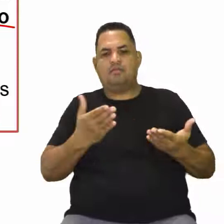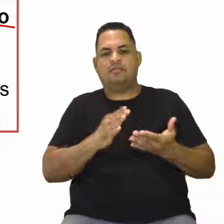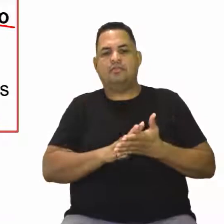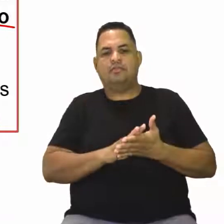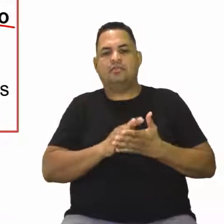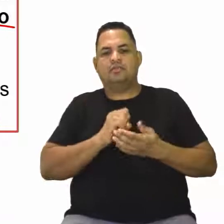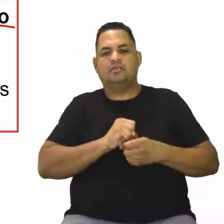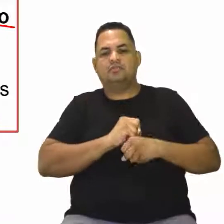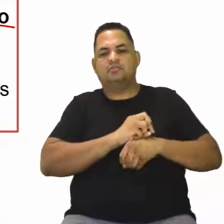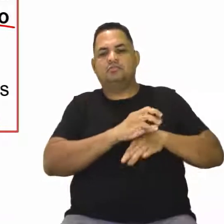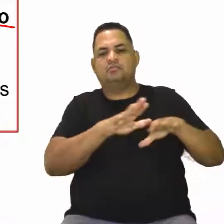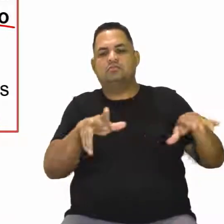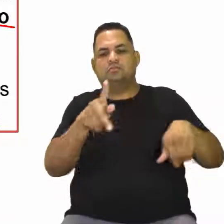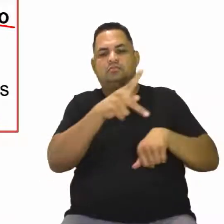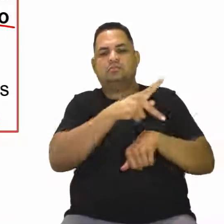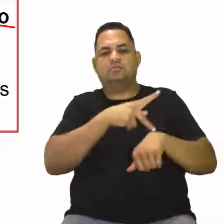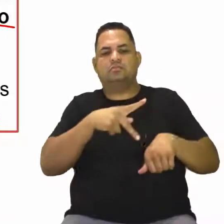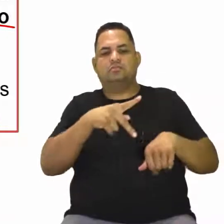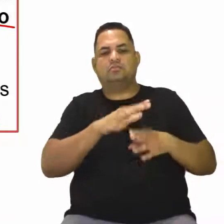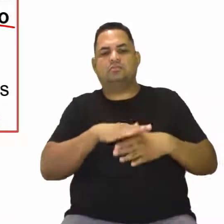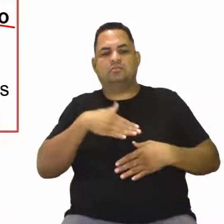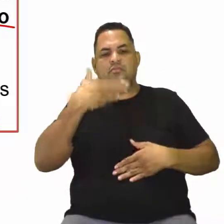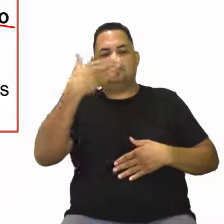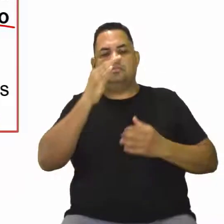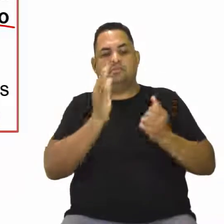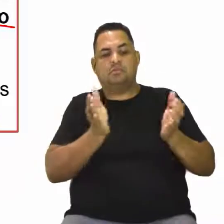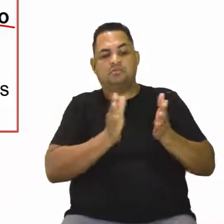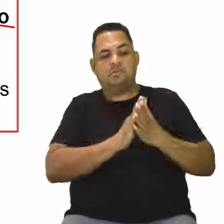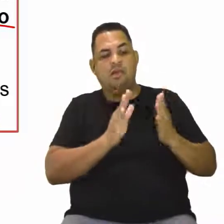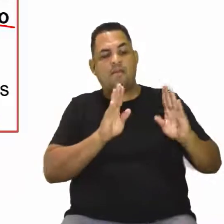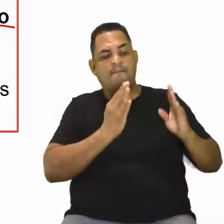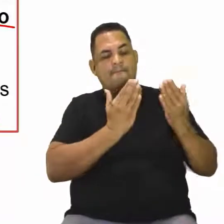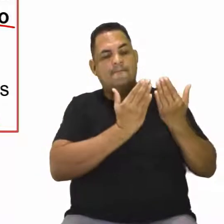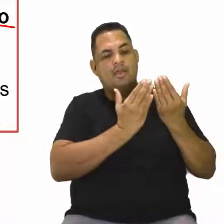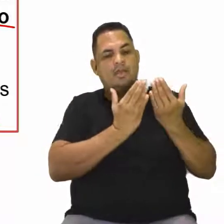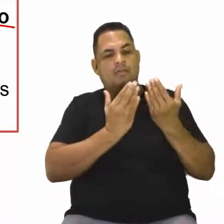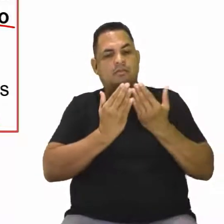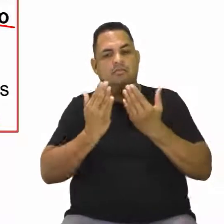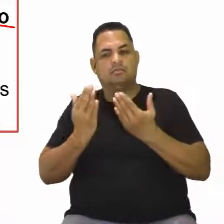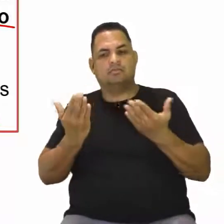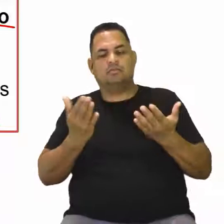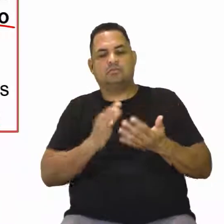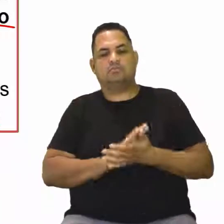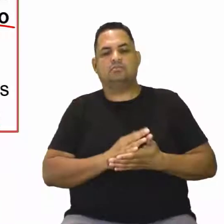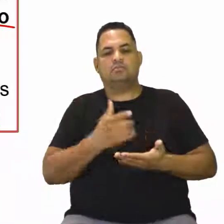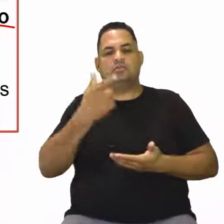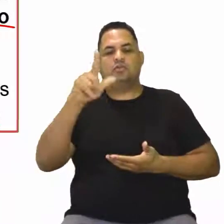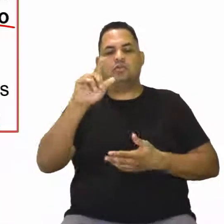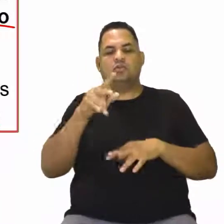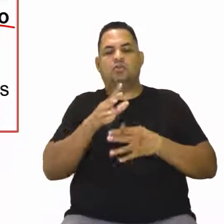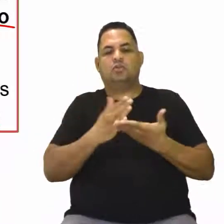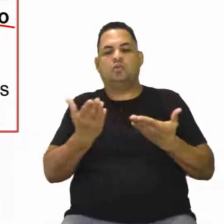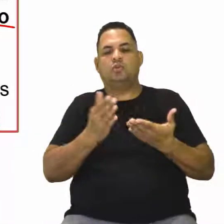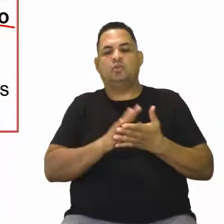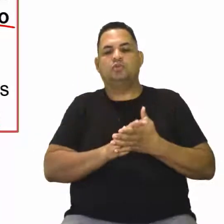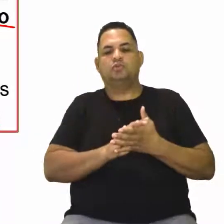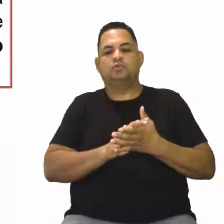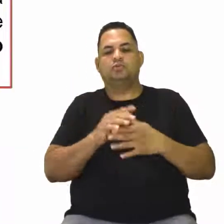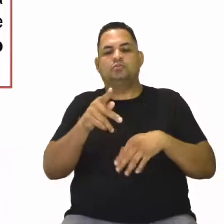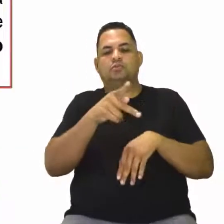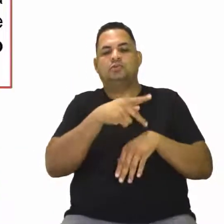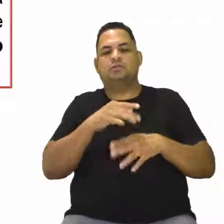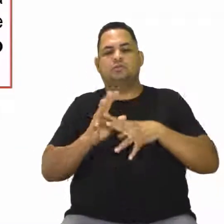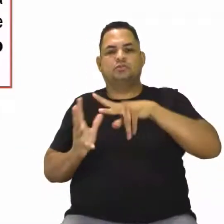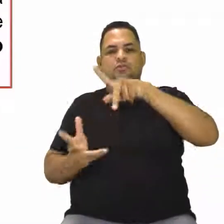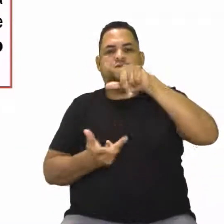se espalhar pelos países árabes vizinhos, até mesmo por outras nações no